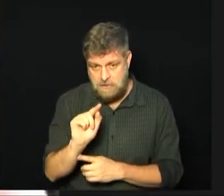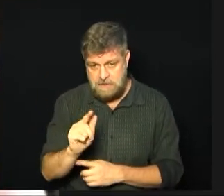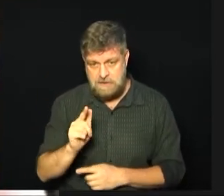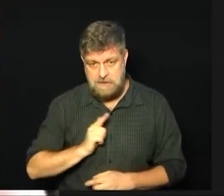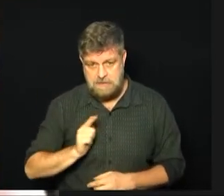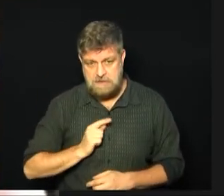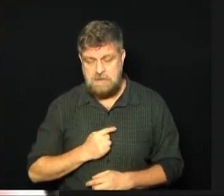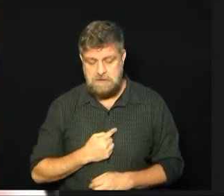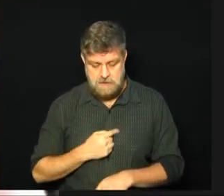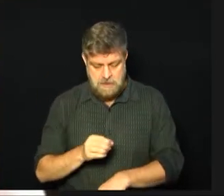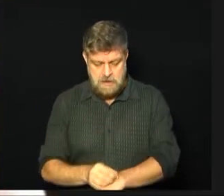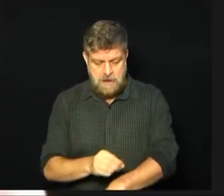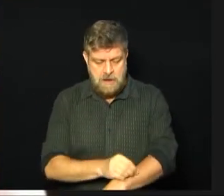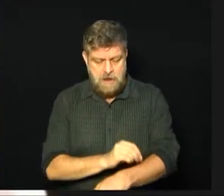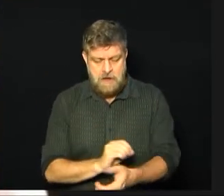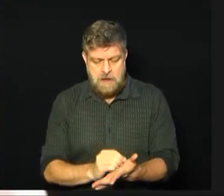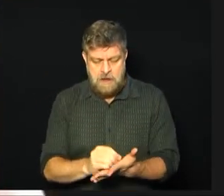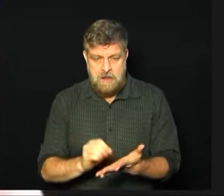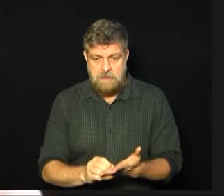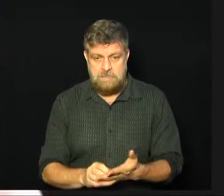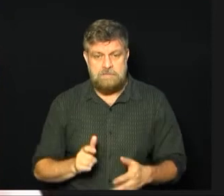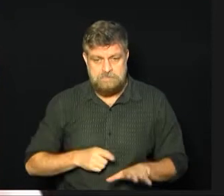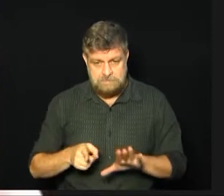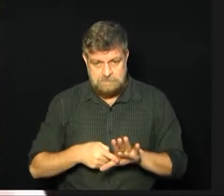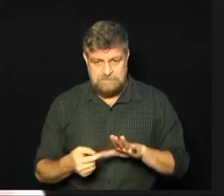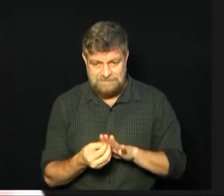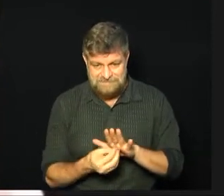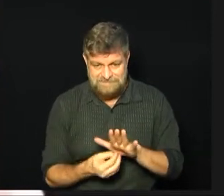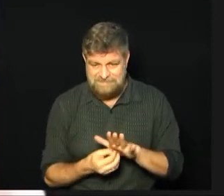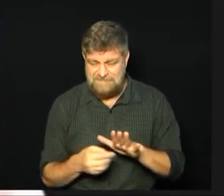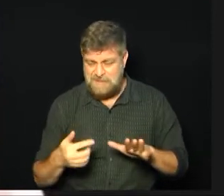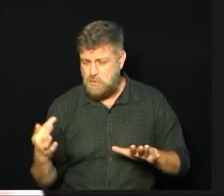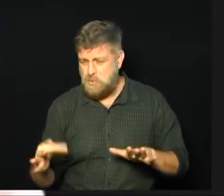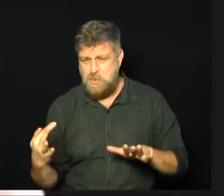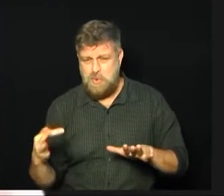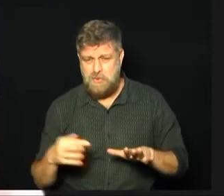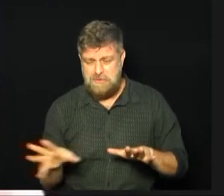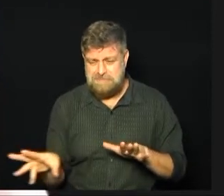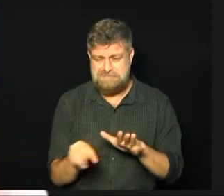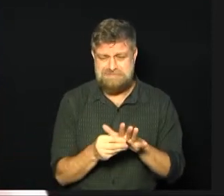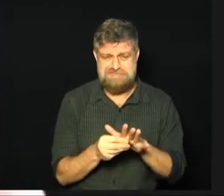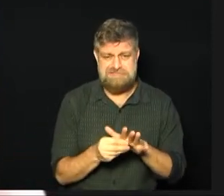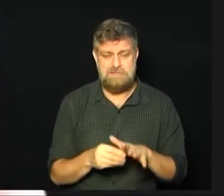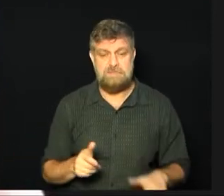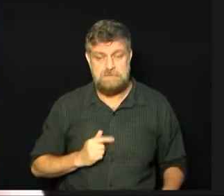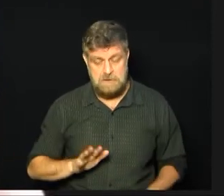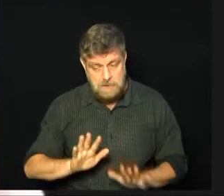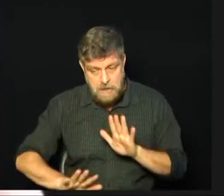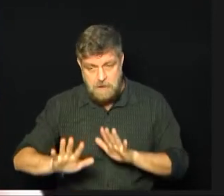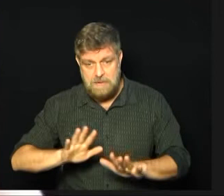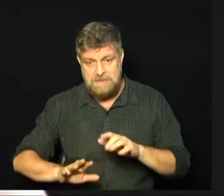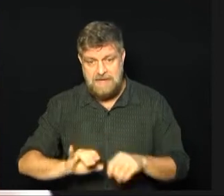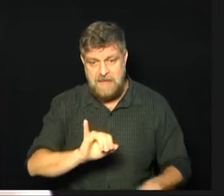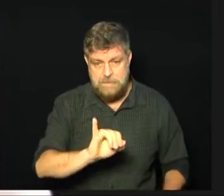muitas lesões na pele, né, às vezes pode acabar complicando com uma infecção no local da pele, né? Então é importante